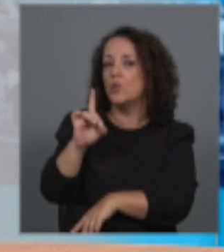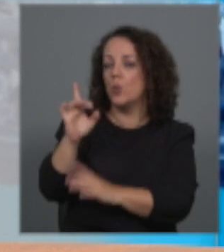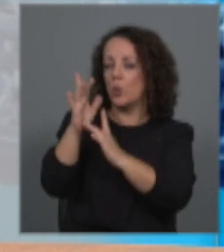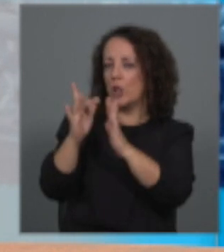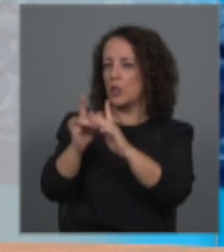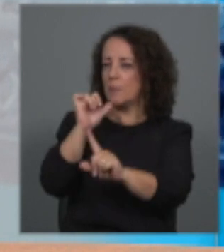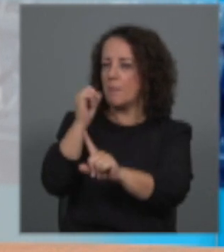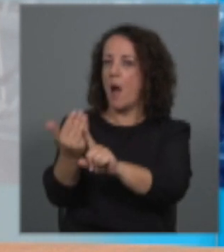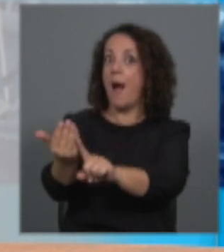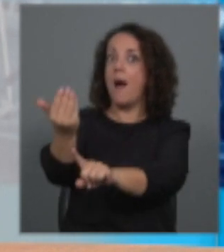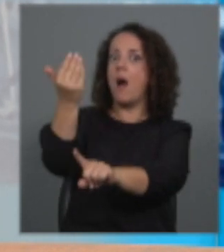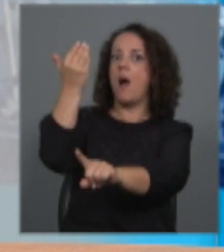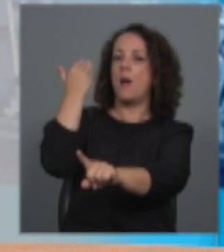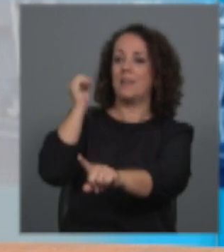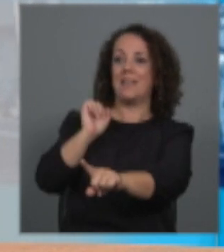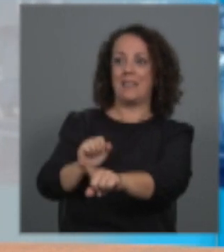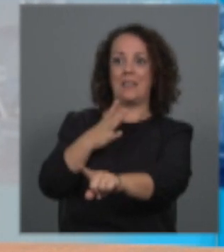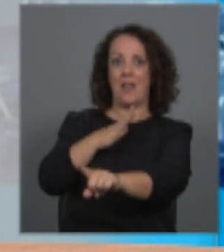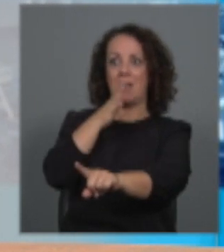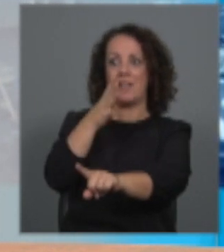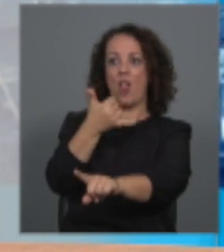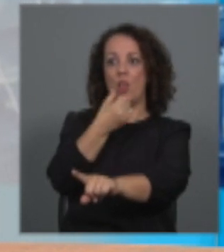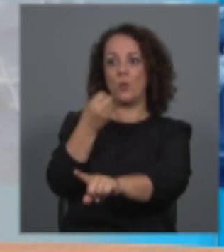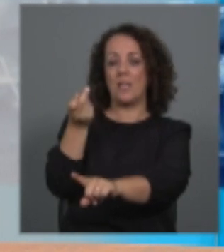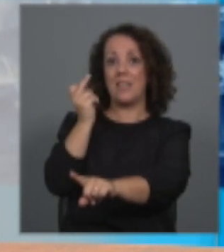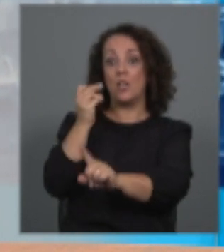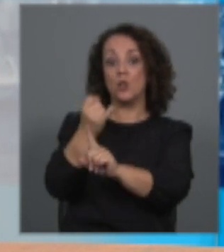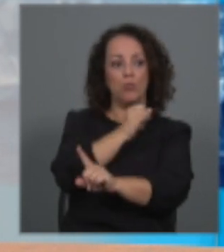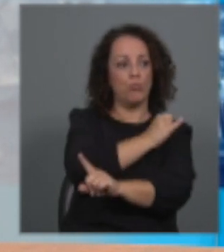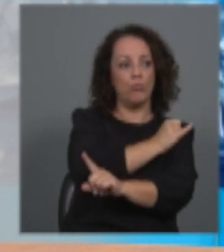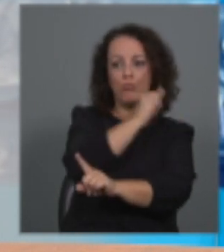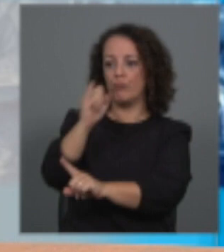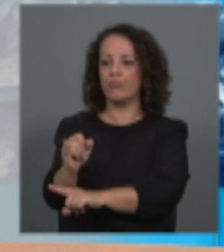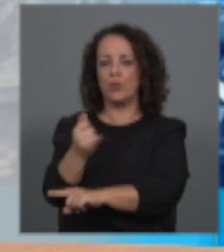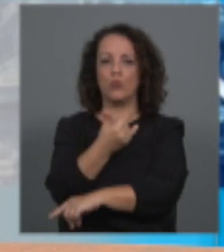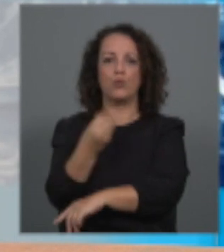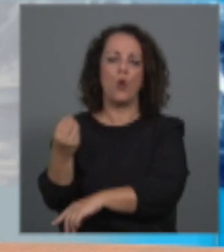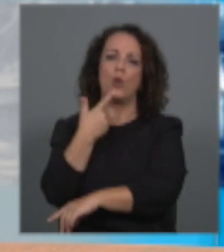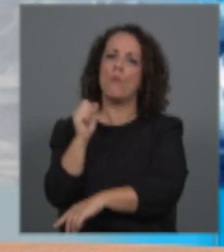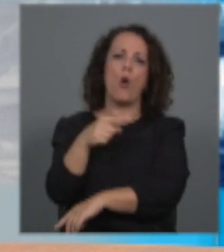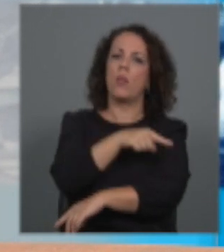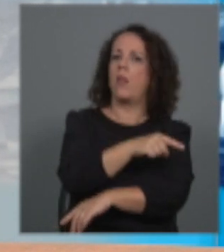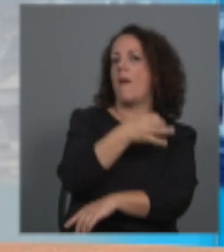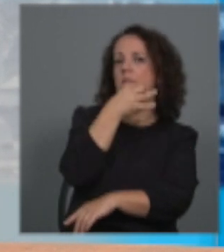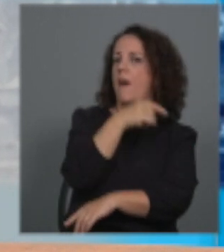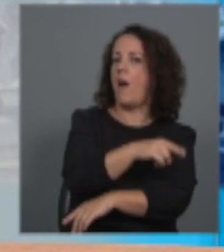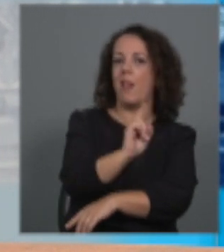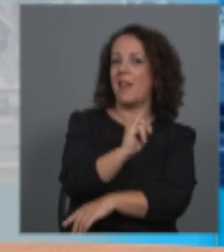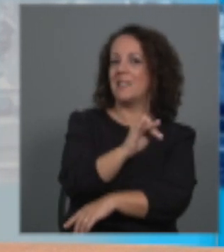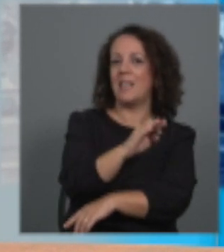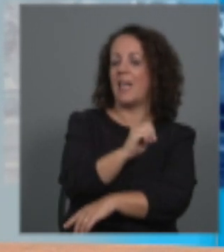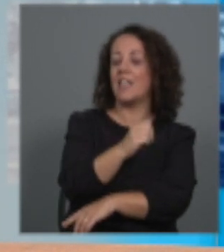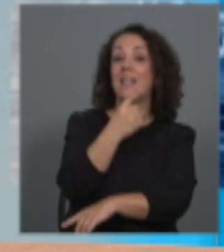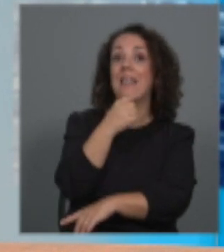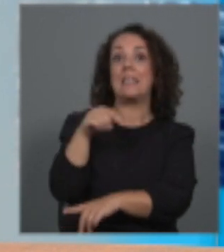portanto, pelo menos 2 séculos depois. Claro, não pode ser o profeta Isaías a falar. É um tal